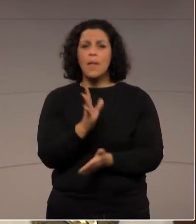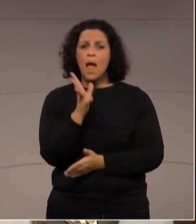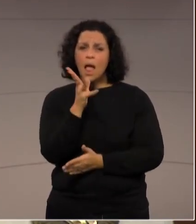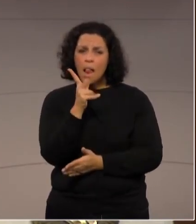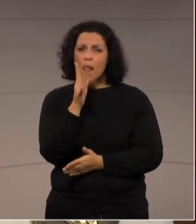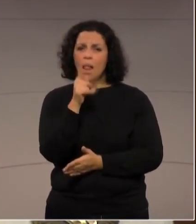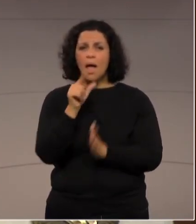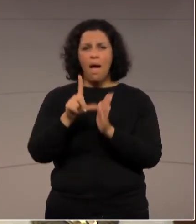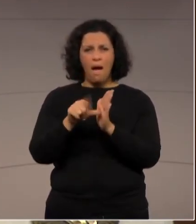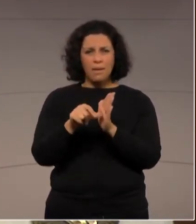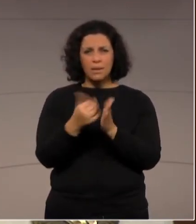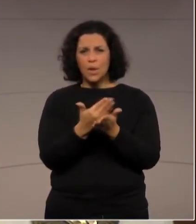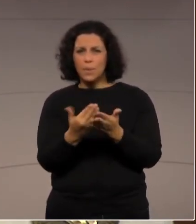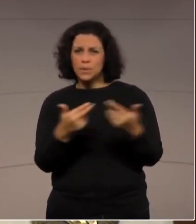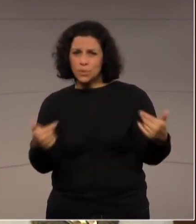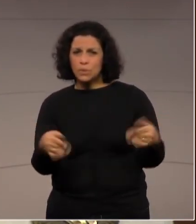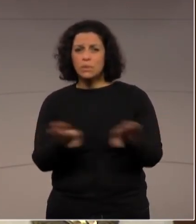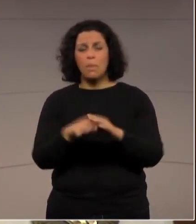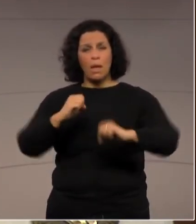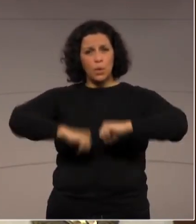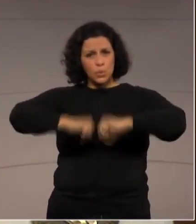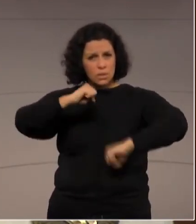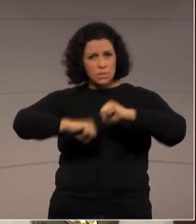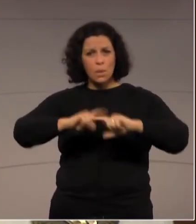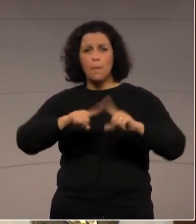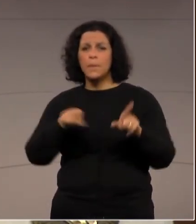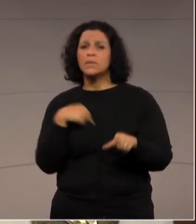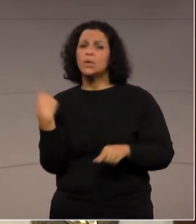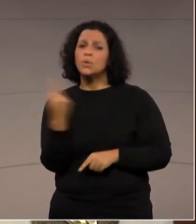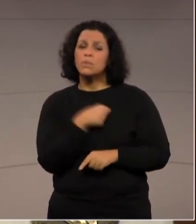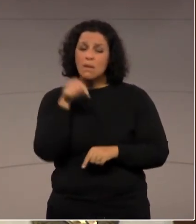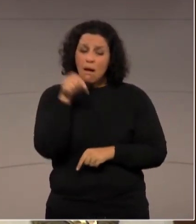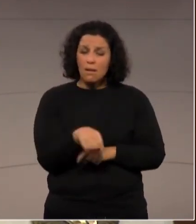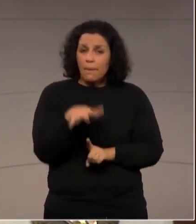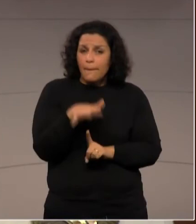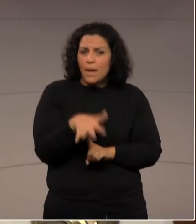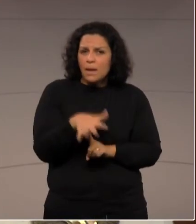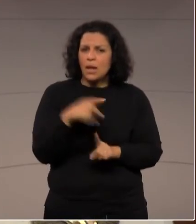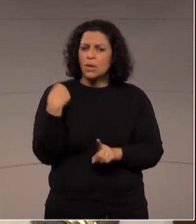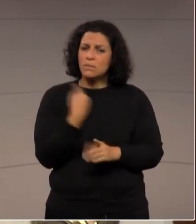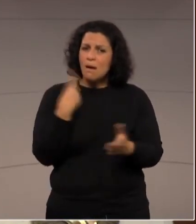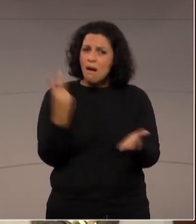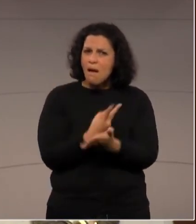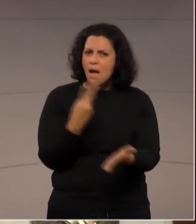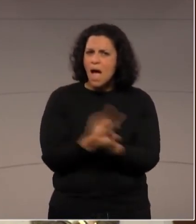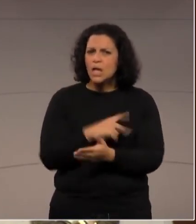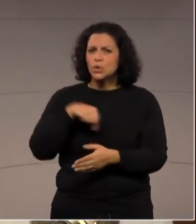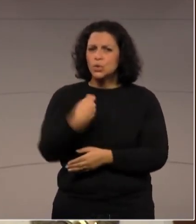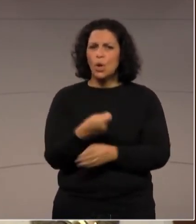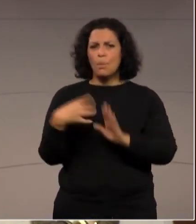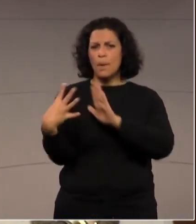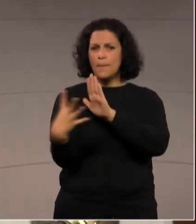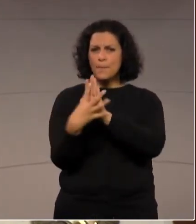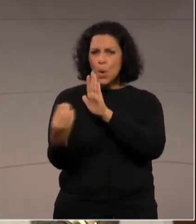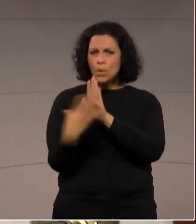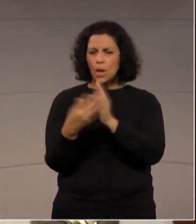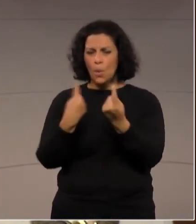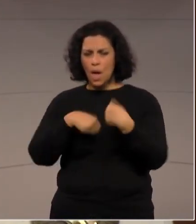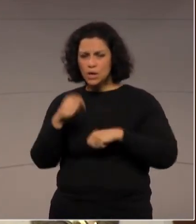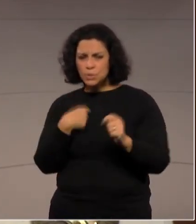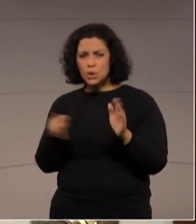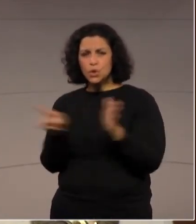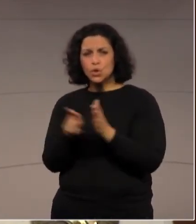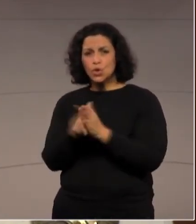algumas coisas assim como a sua industrialização mas essa vanguarda erronia de modelo de gestão puramente